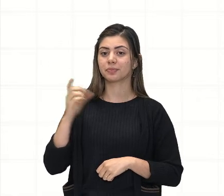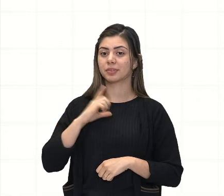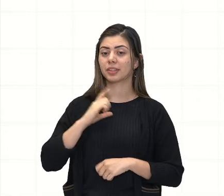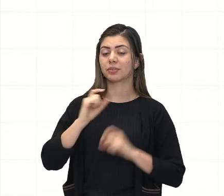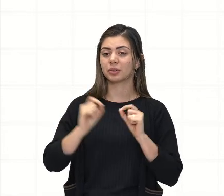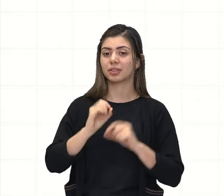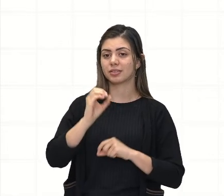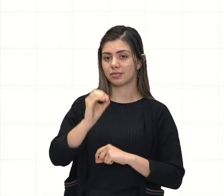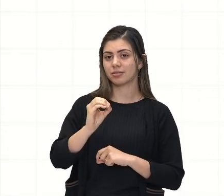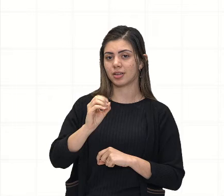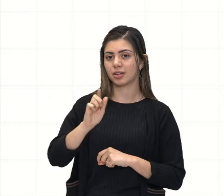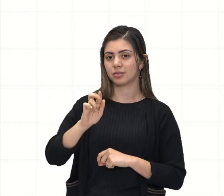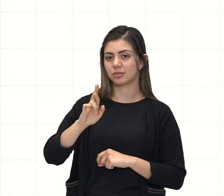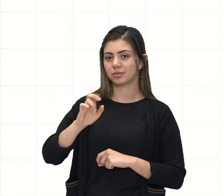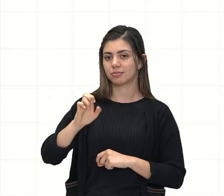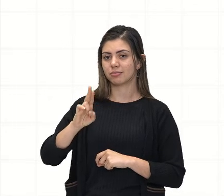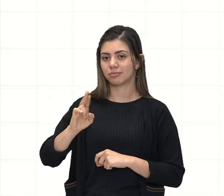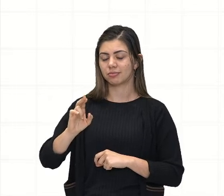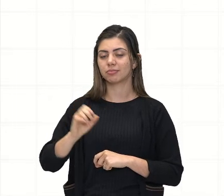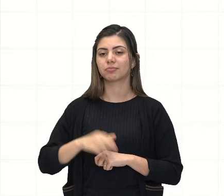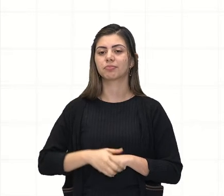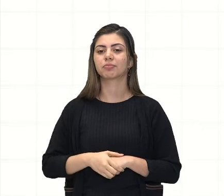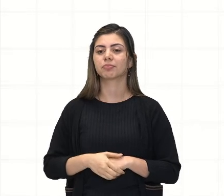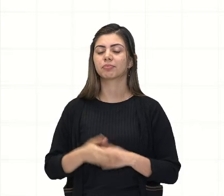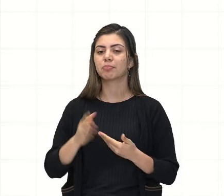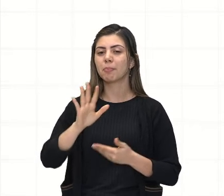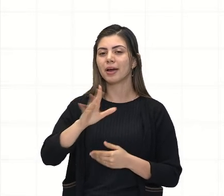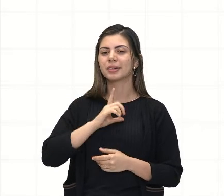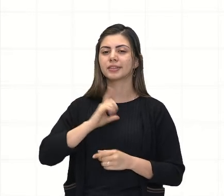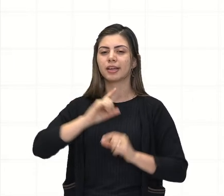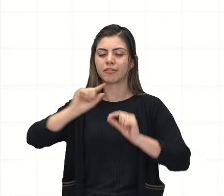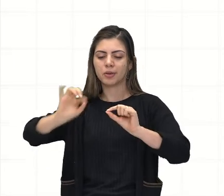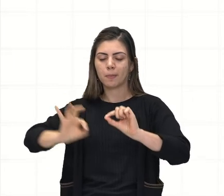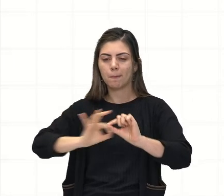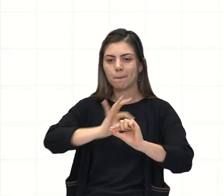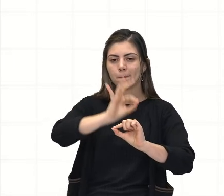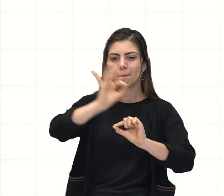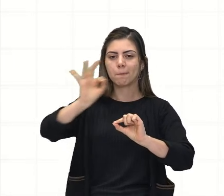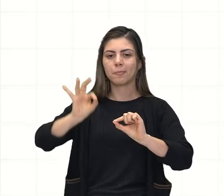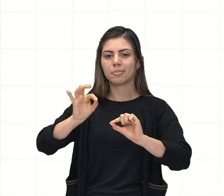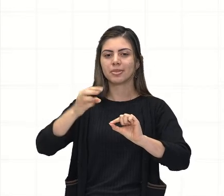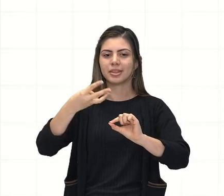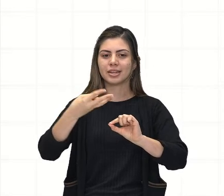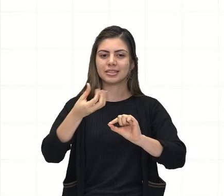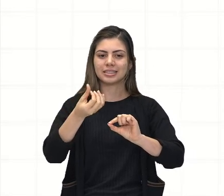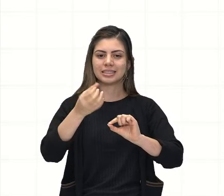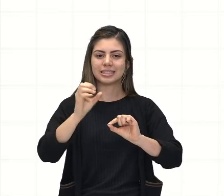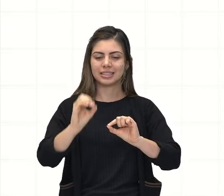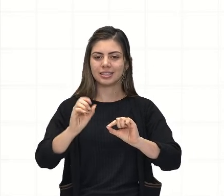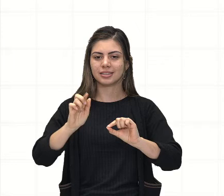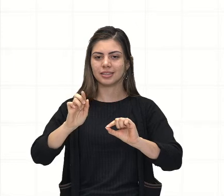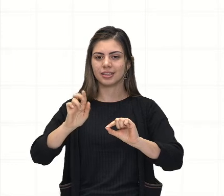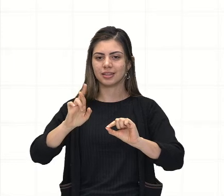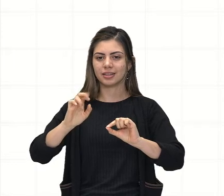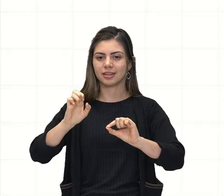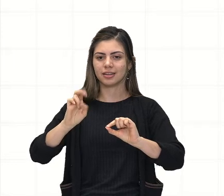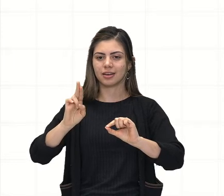grau, né? E se eu deu a volta completa, 360 graus, né? Uma